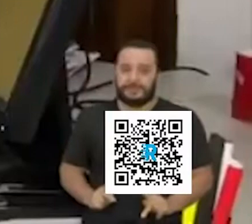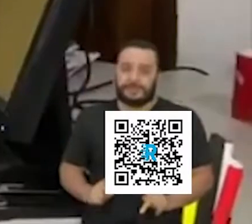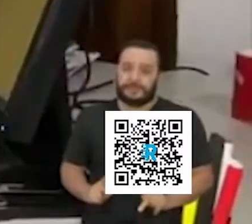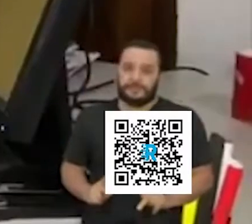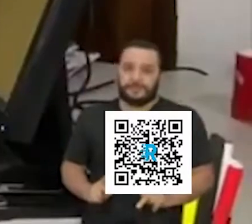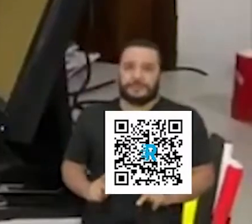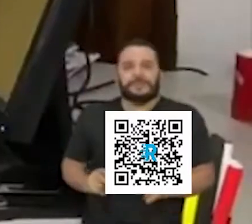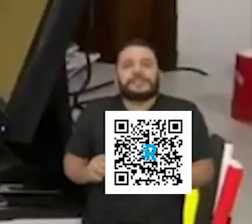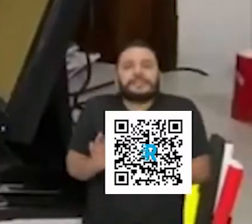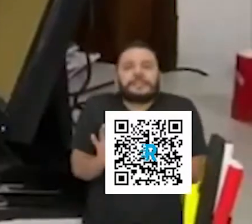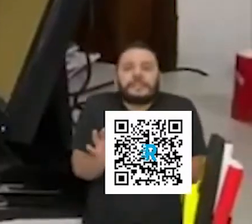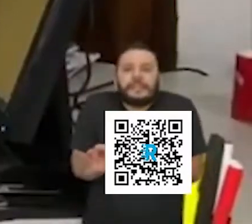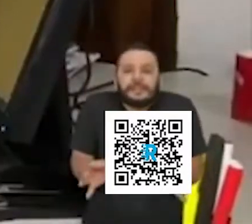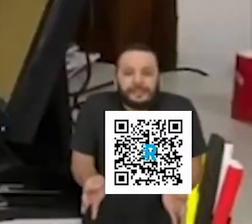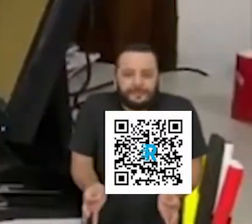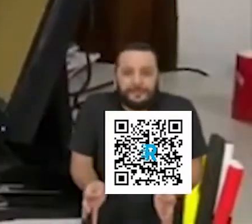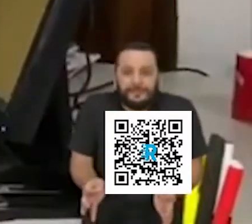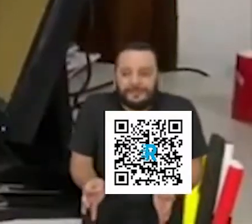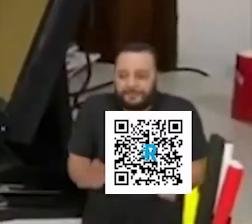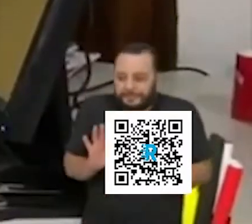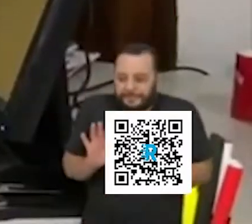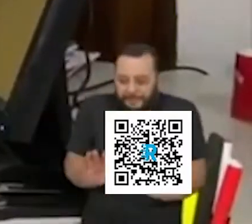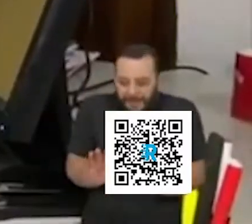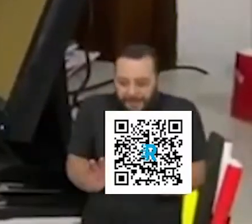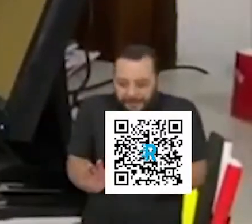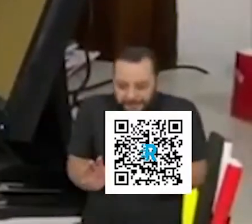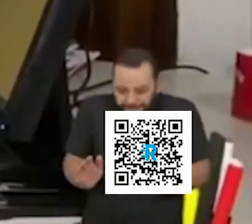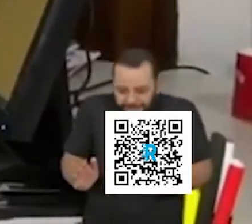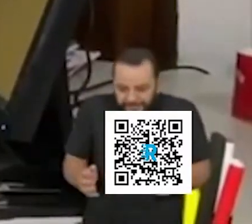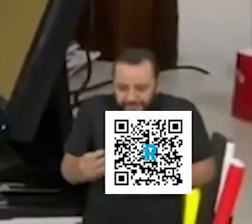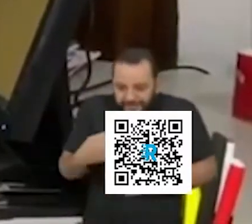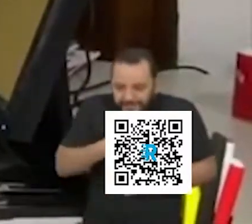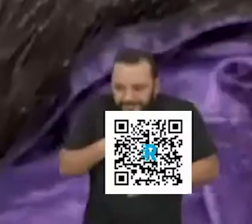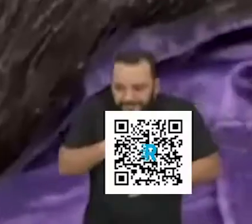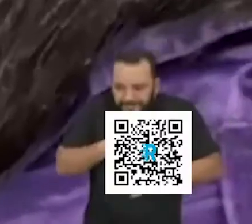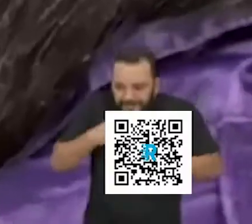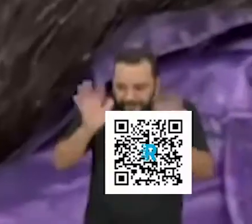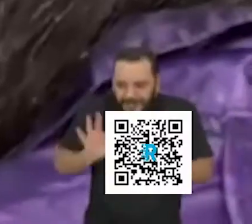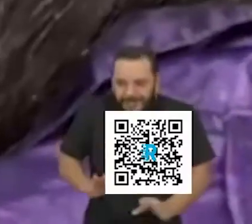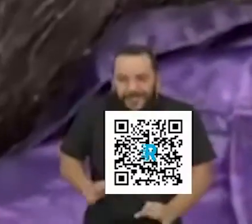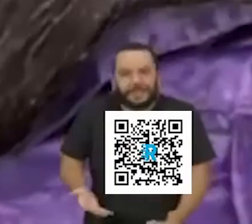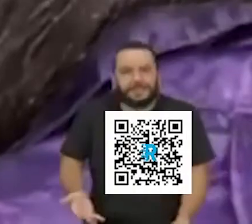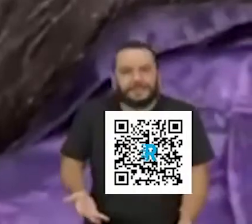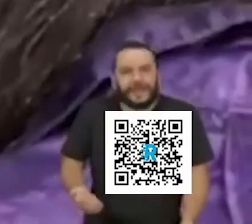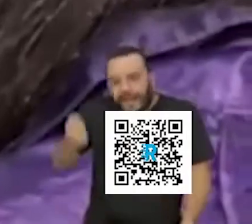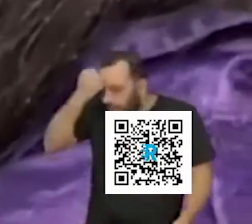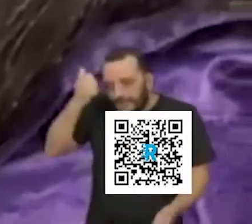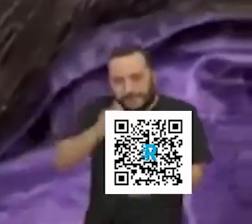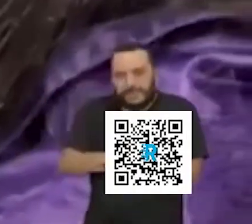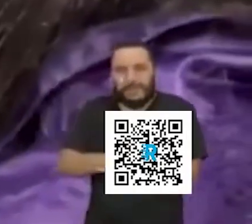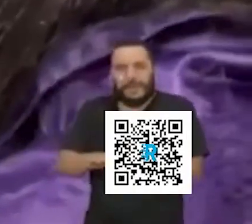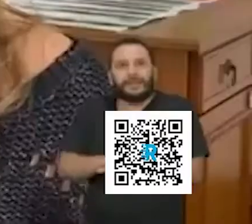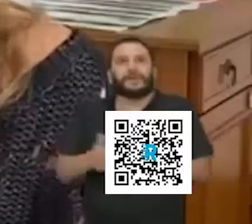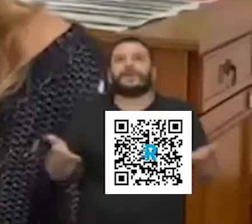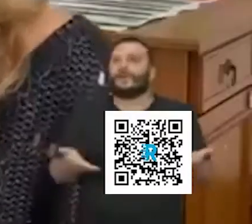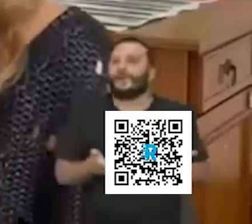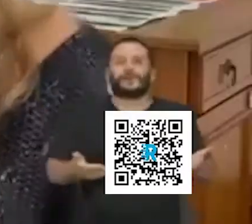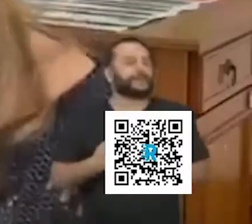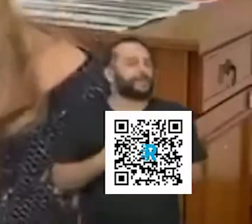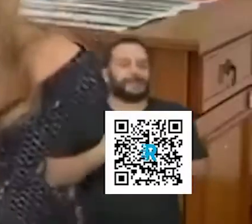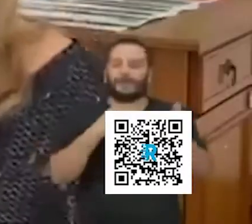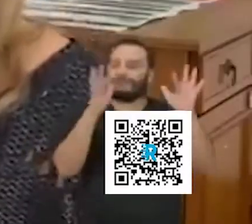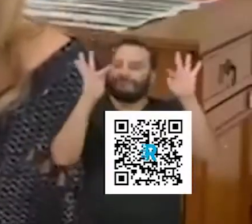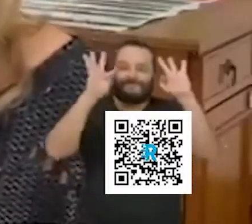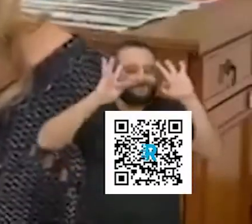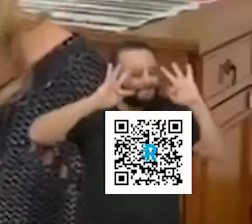troca do conforto pela felicidade não traz nenhum arrependimento. Eu hoje sou muito feliz. É uma gratidão